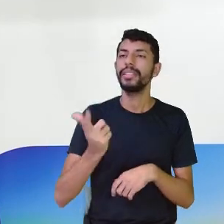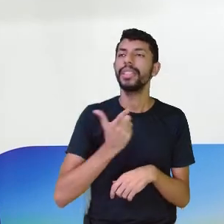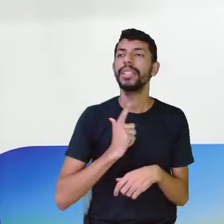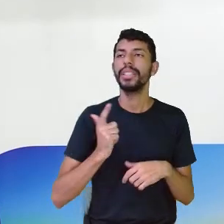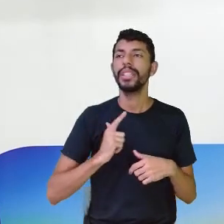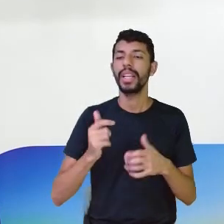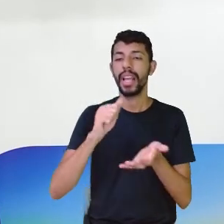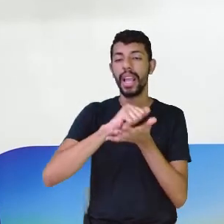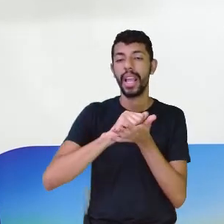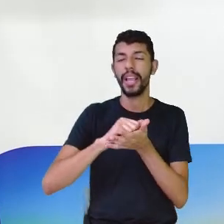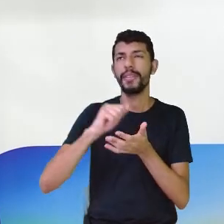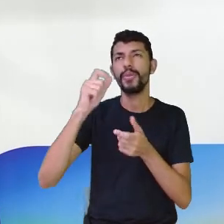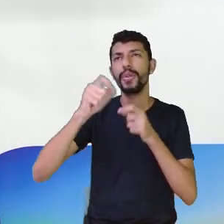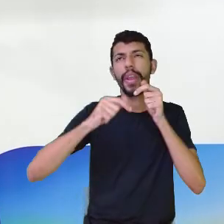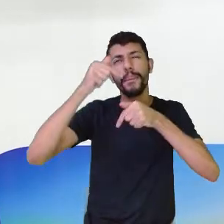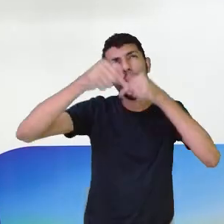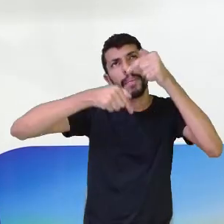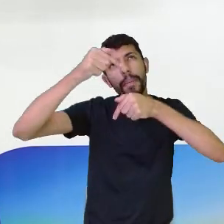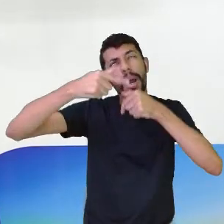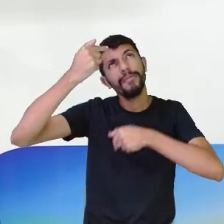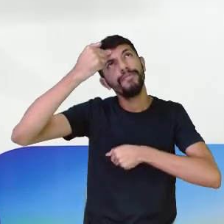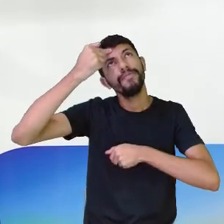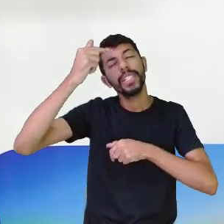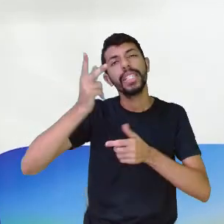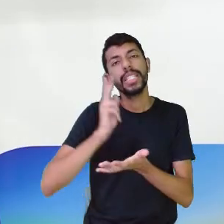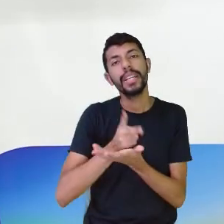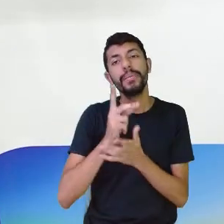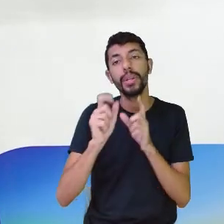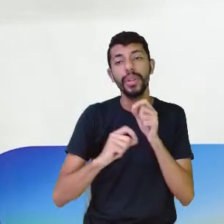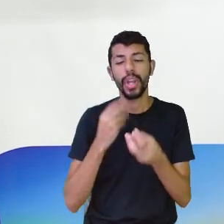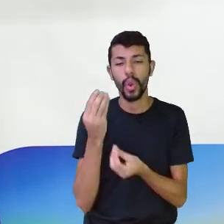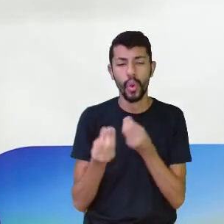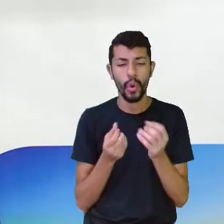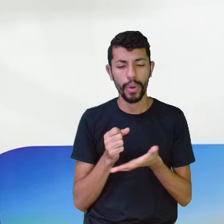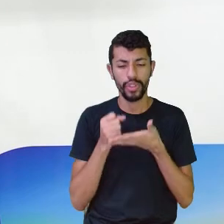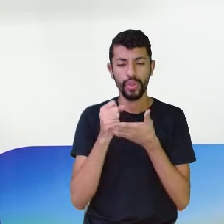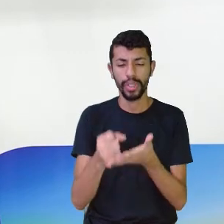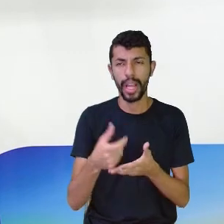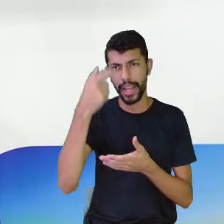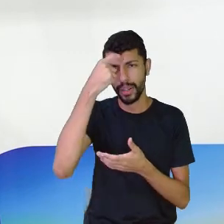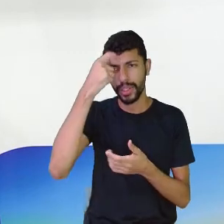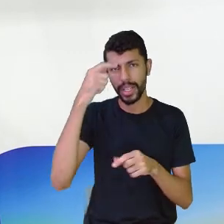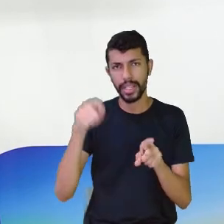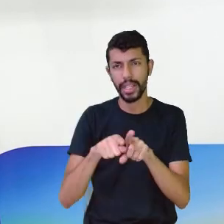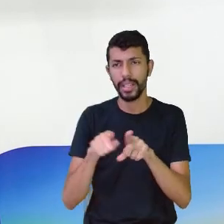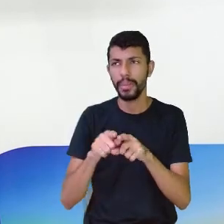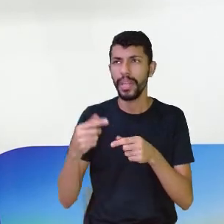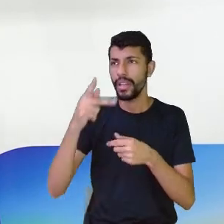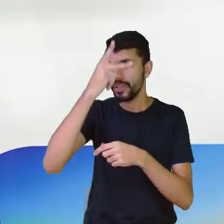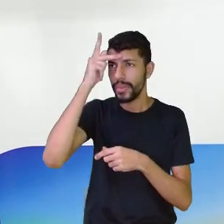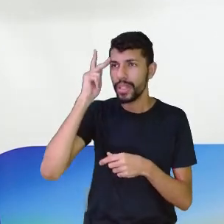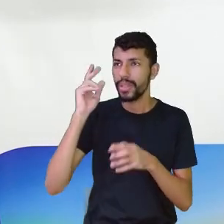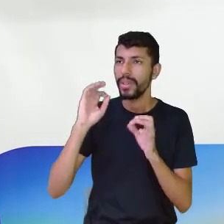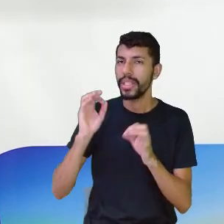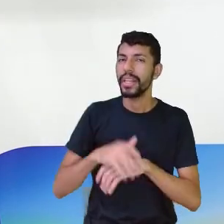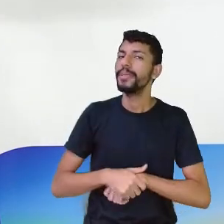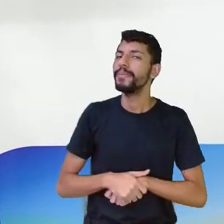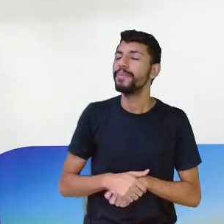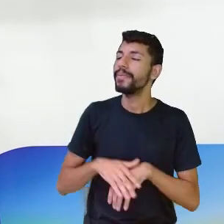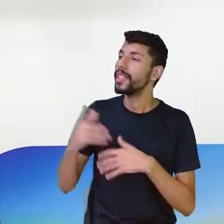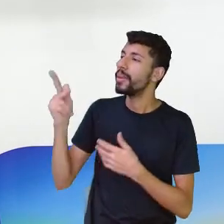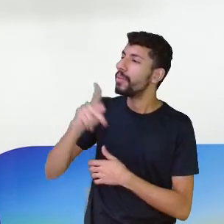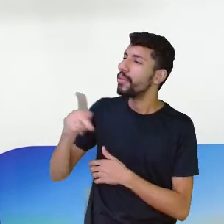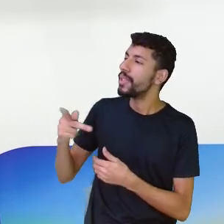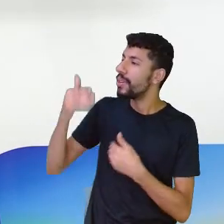essas atividades, pense sempre no que é que eu posso fazer para ajudar e conscientizar quem está ao meu redor. Professora Kedma,